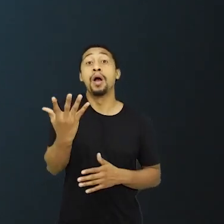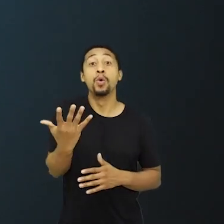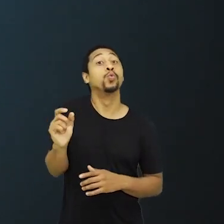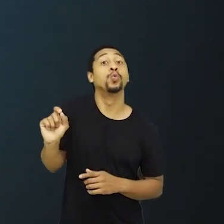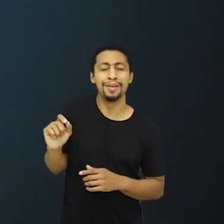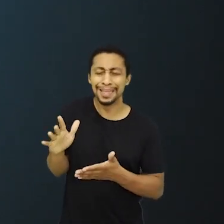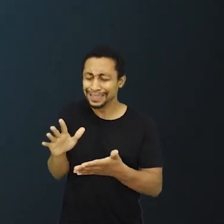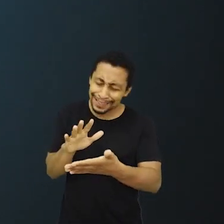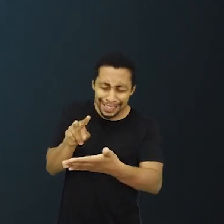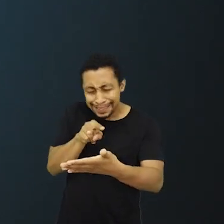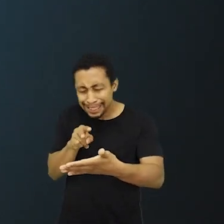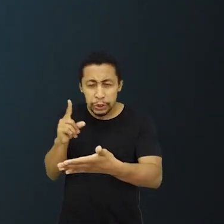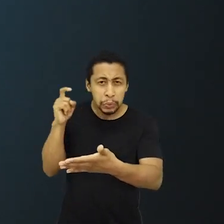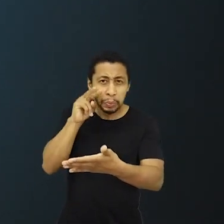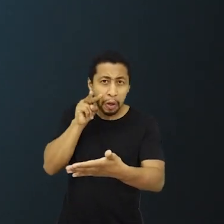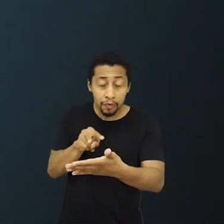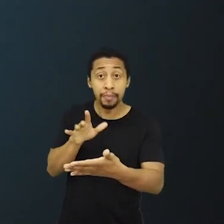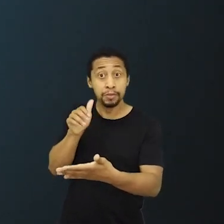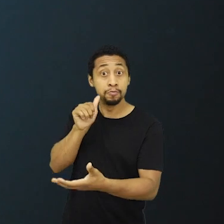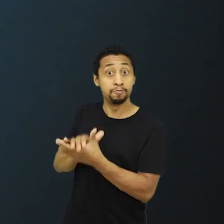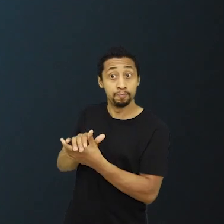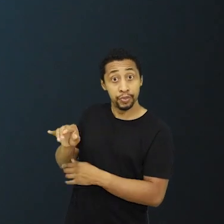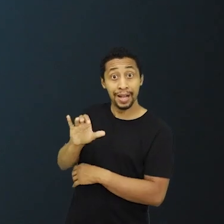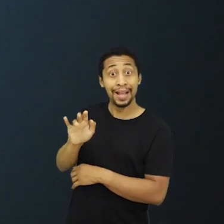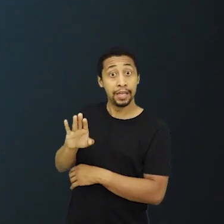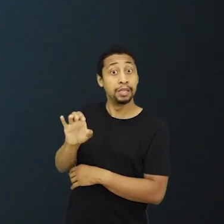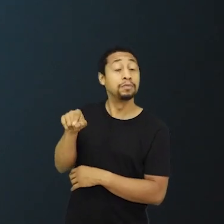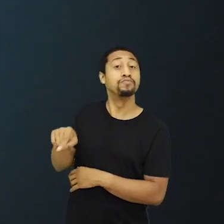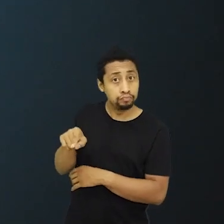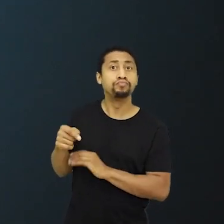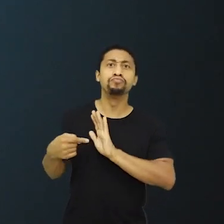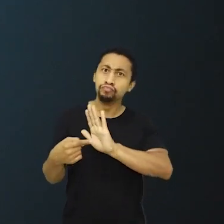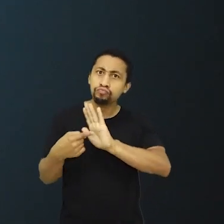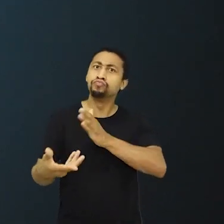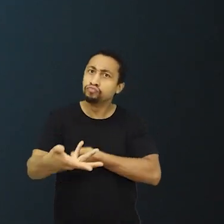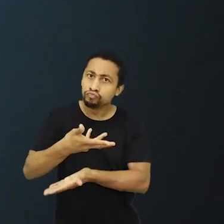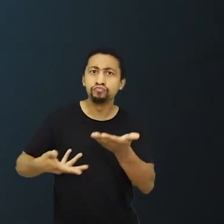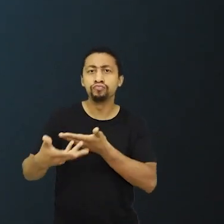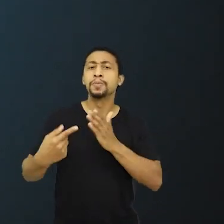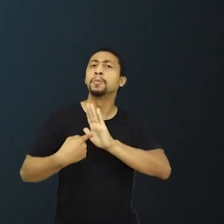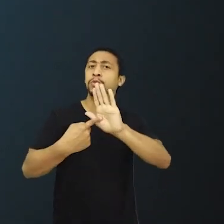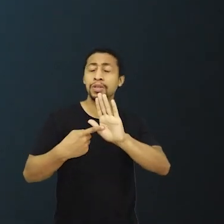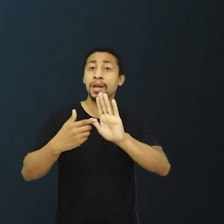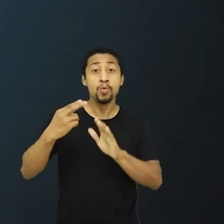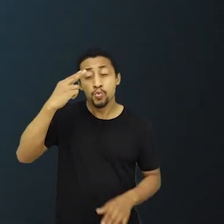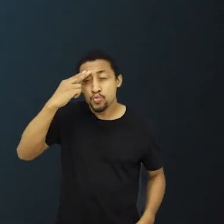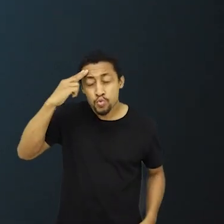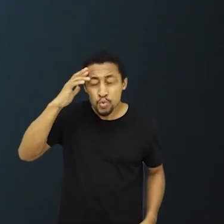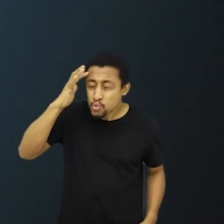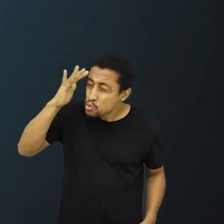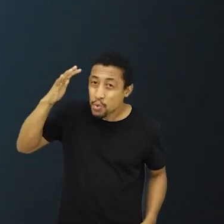também falou na entrevista à época para a gente, para a exposição na pesquisa, desse sonho do Vladimir Herzog